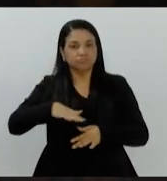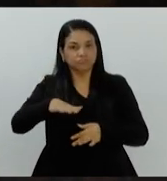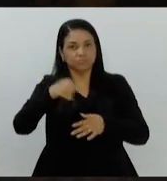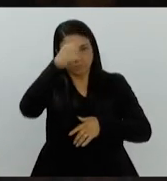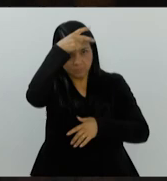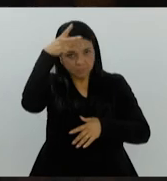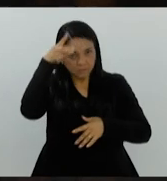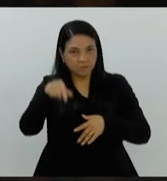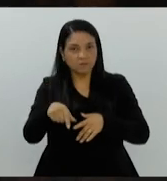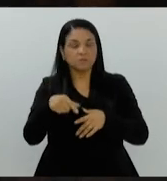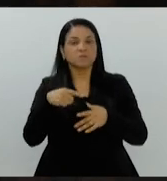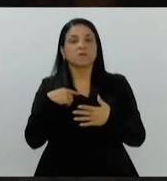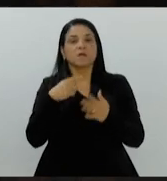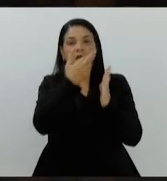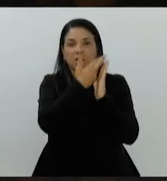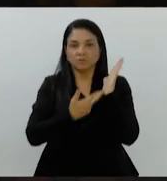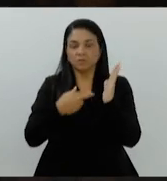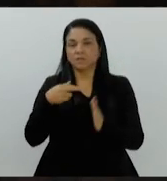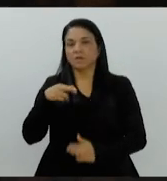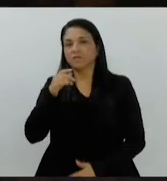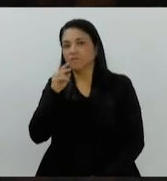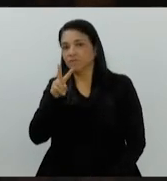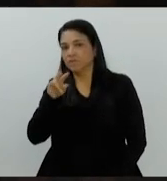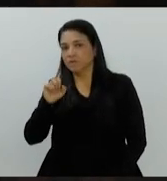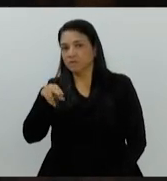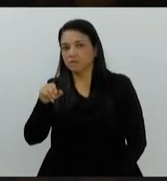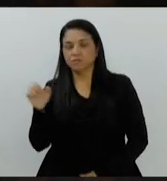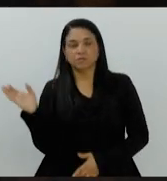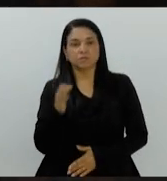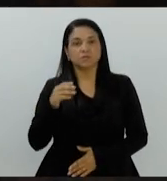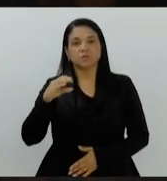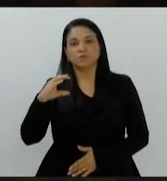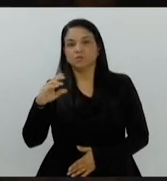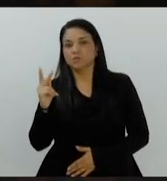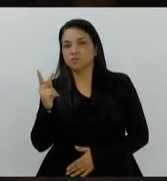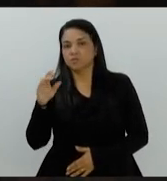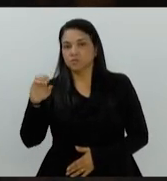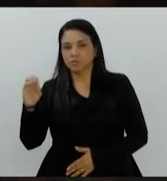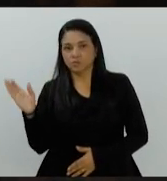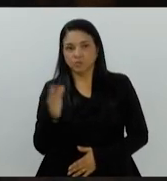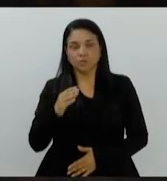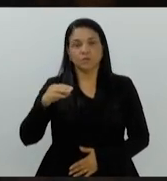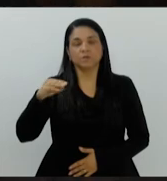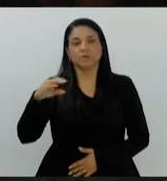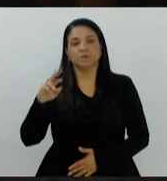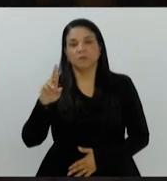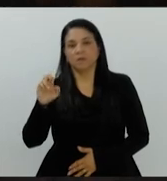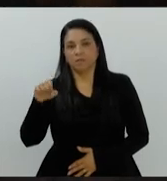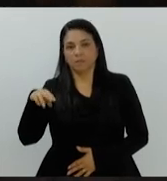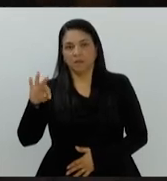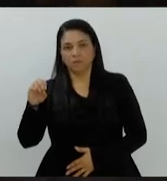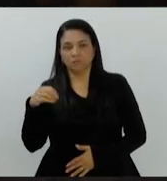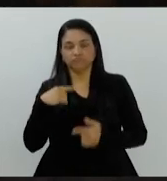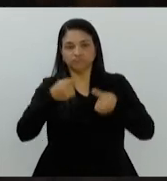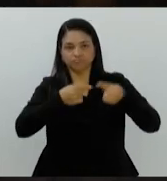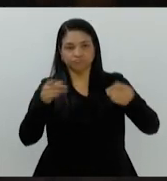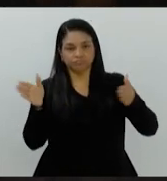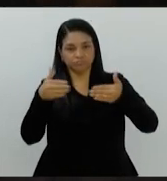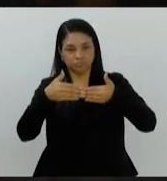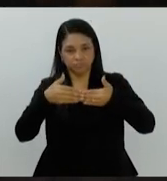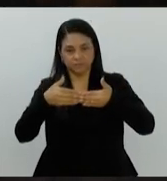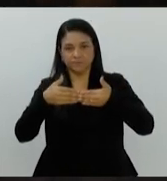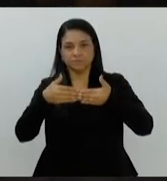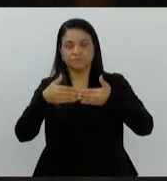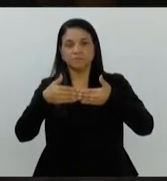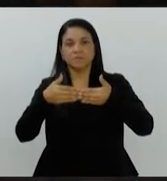dos deputados Vinícius Cozzolino, Chico Machado e Renato Machado. Em discussão, não havendo quem queira discutir, encerrada a